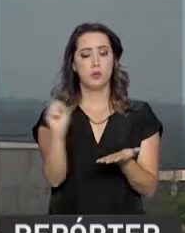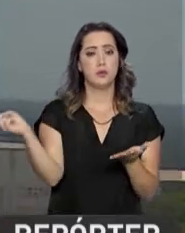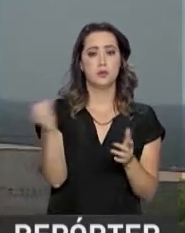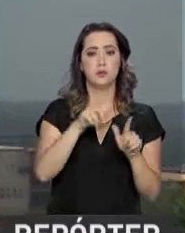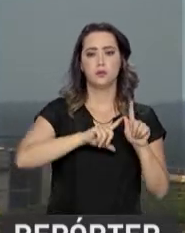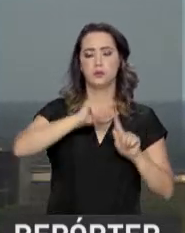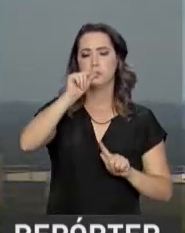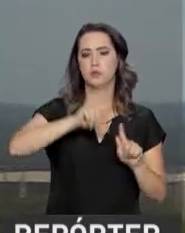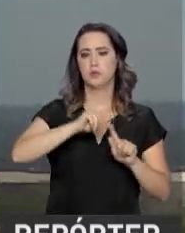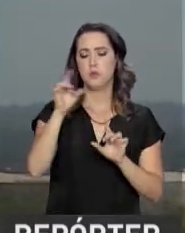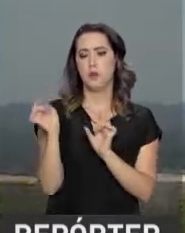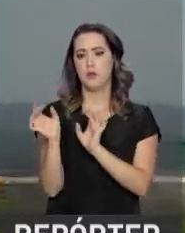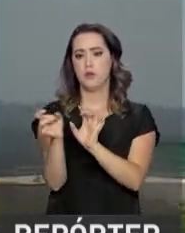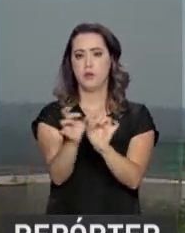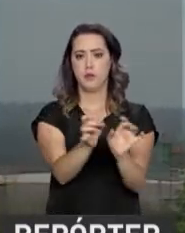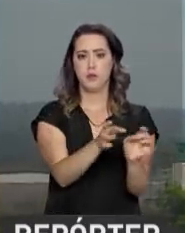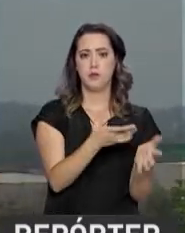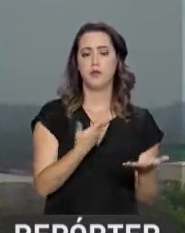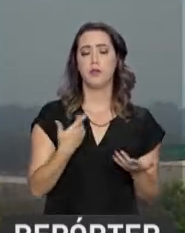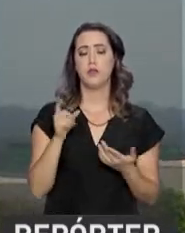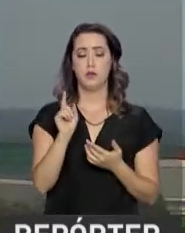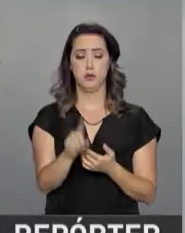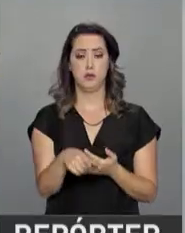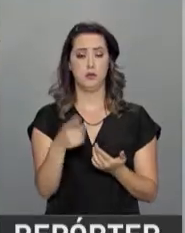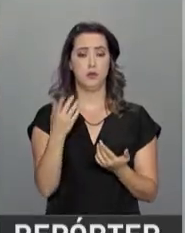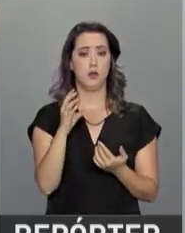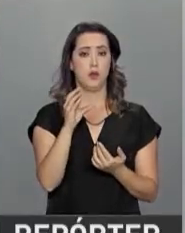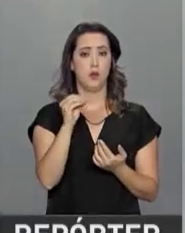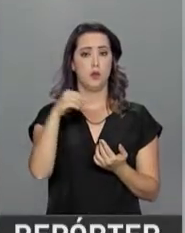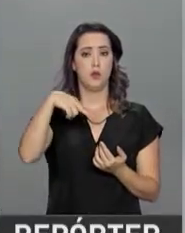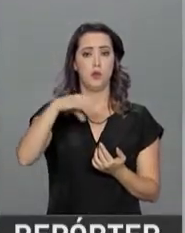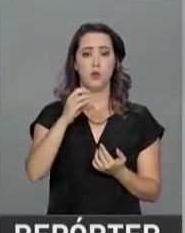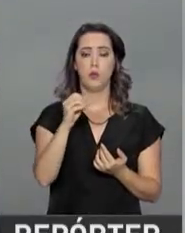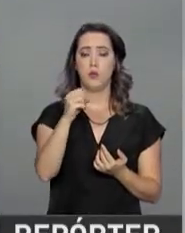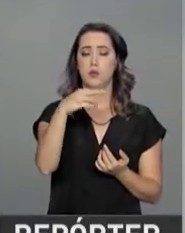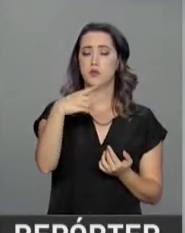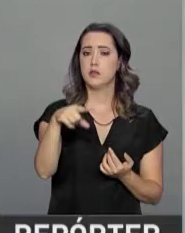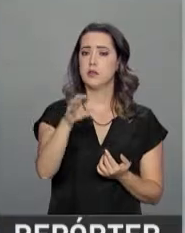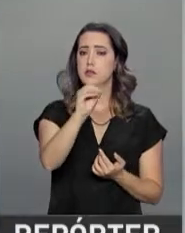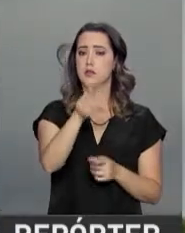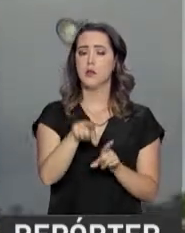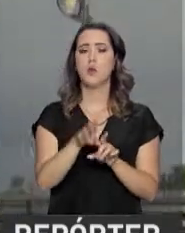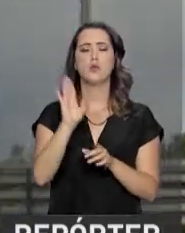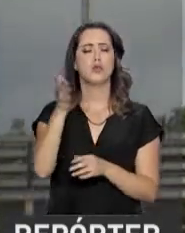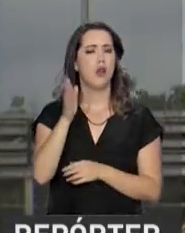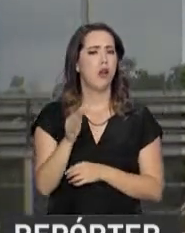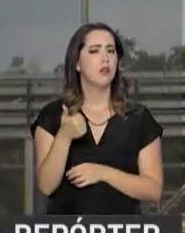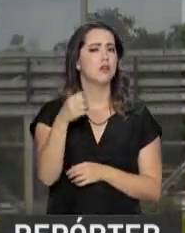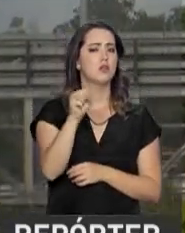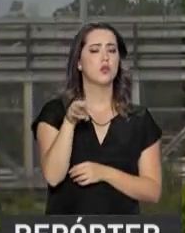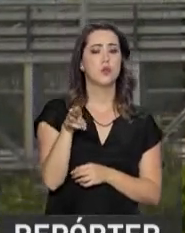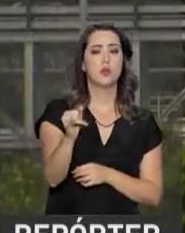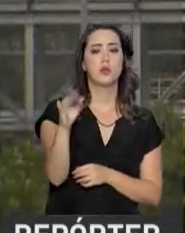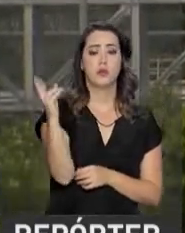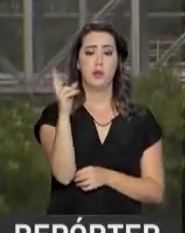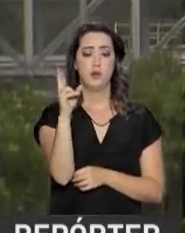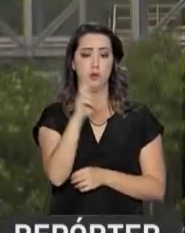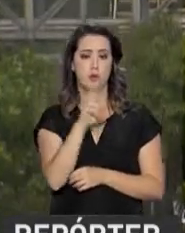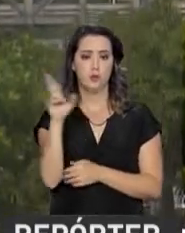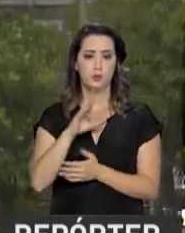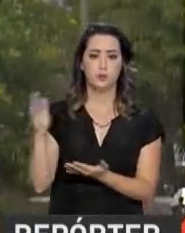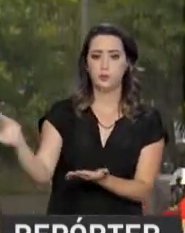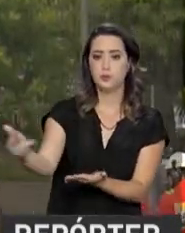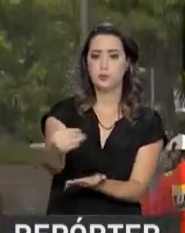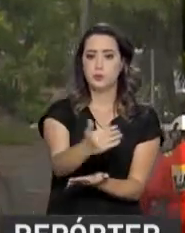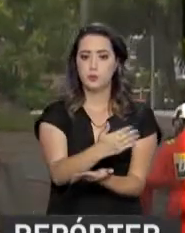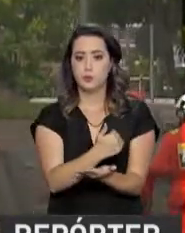para uma licitação sob regime de concessão alcançado no último leilão já são cerca de 18 bilhões de reais arrecadados